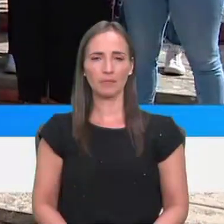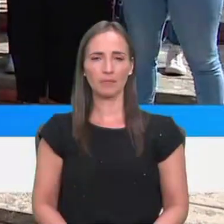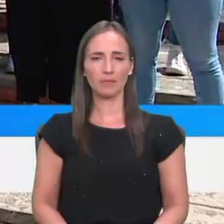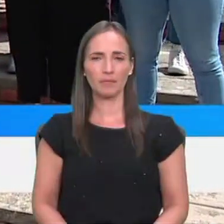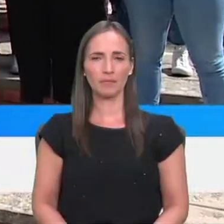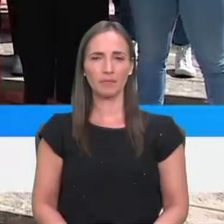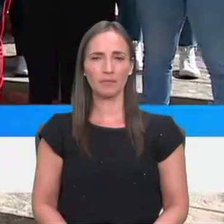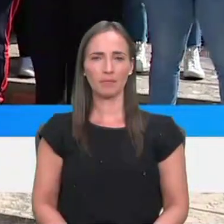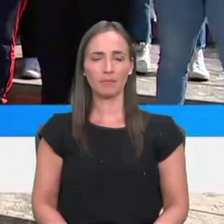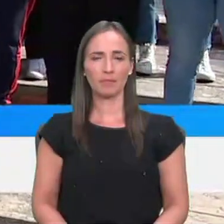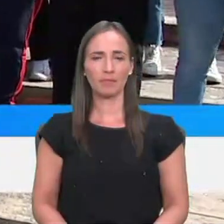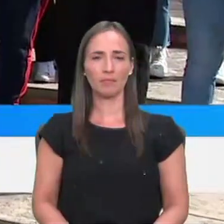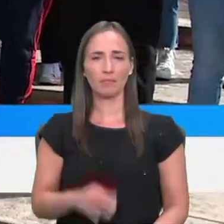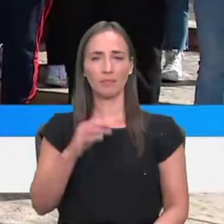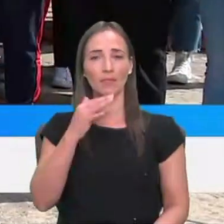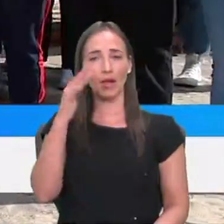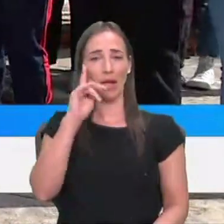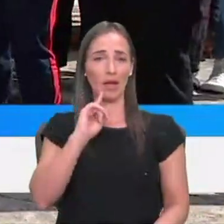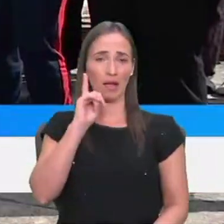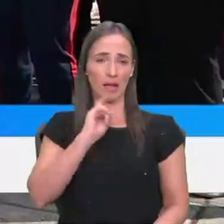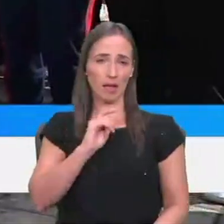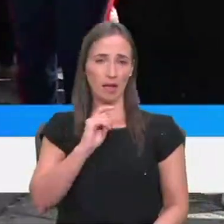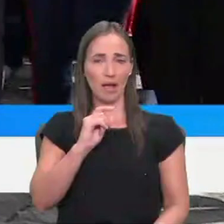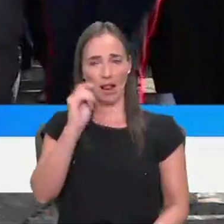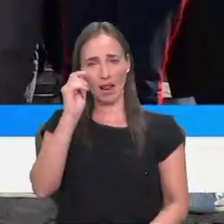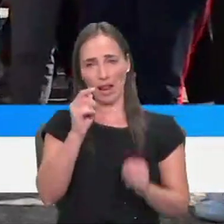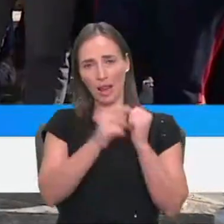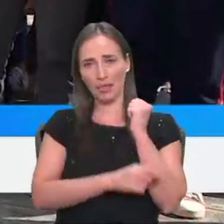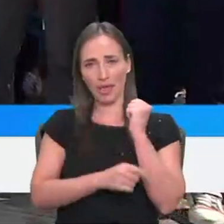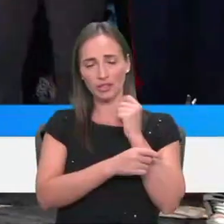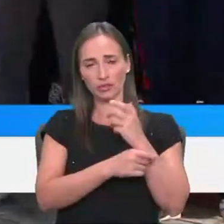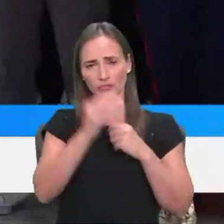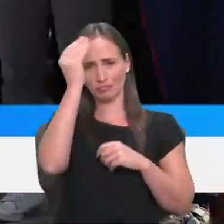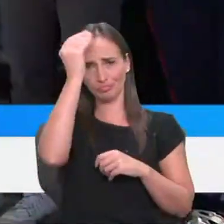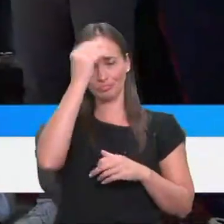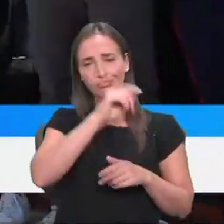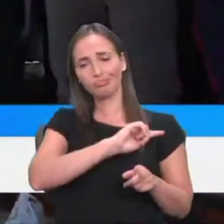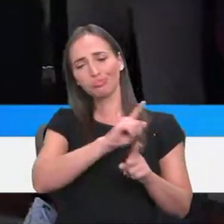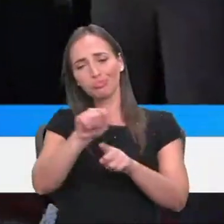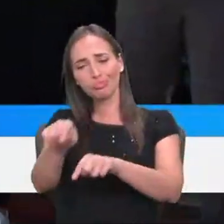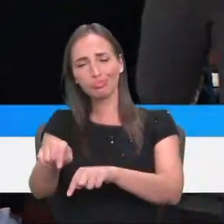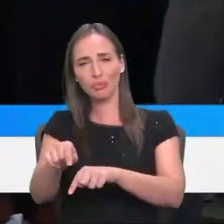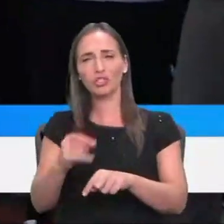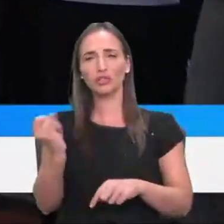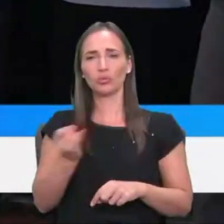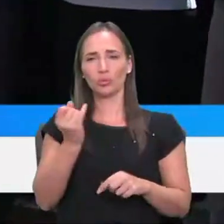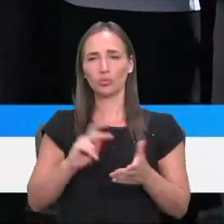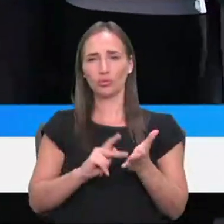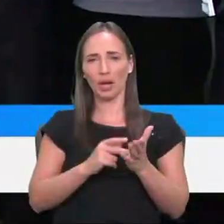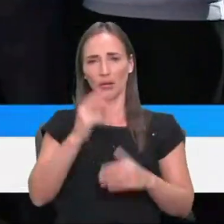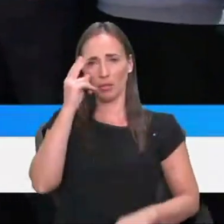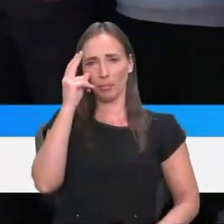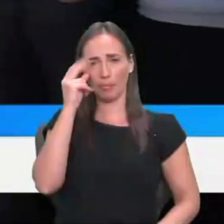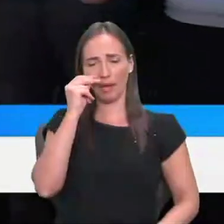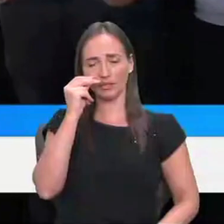o caminho da Alentejana Catarina trouxe-a até ao instituto politécnico de Beja e a uma prae diferente é